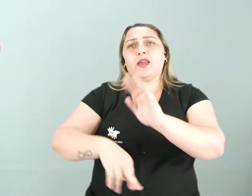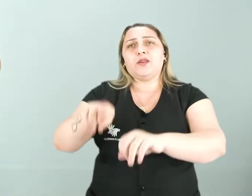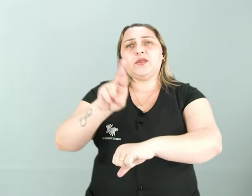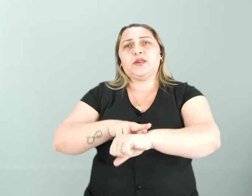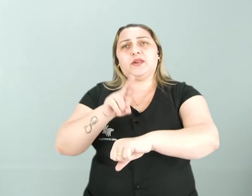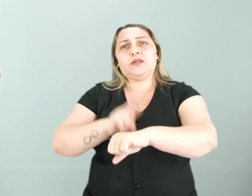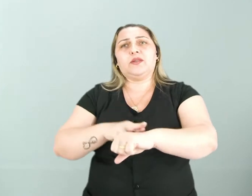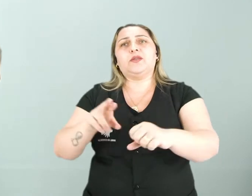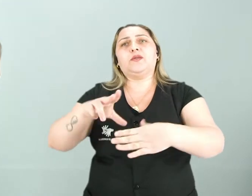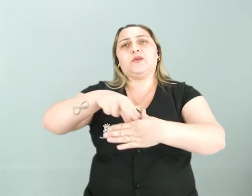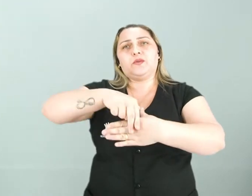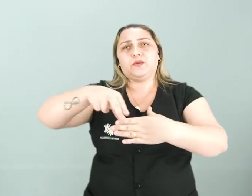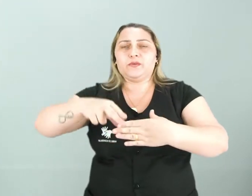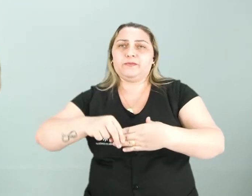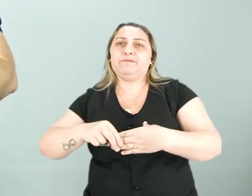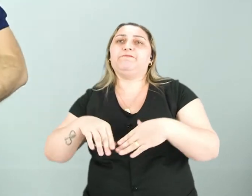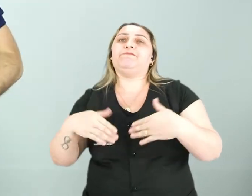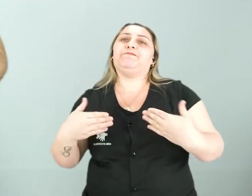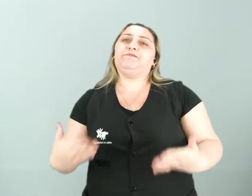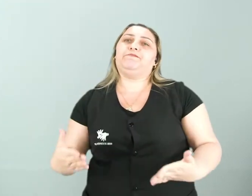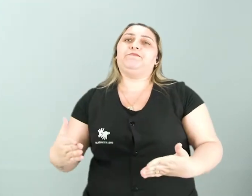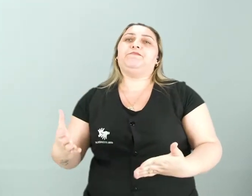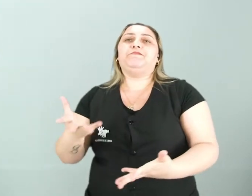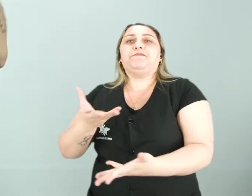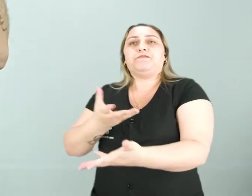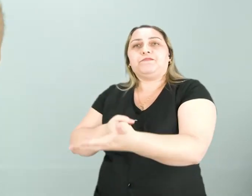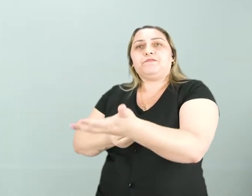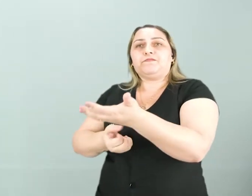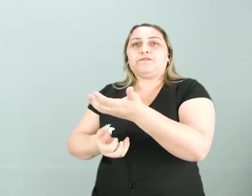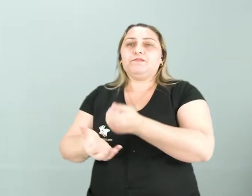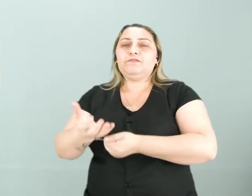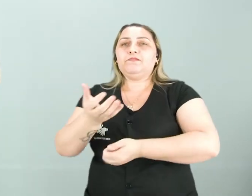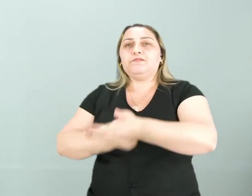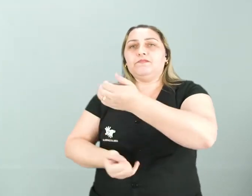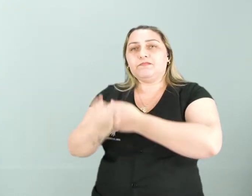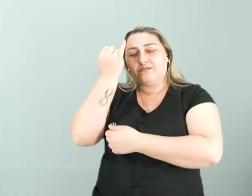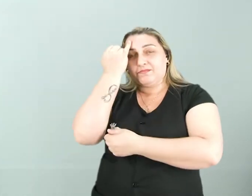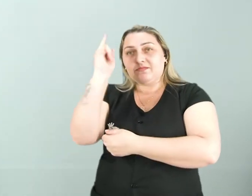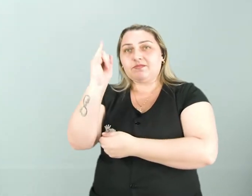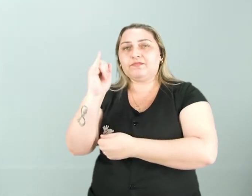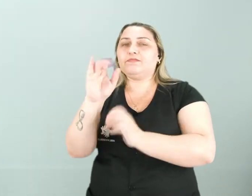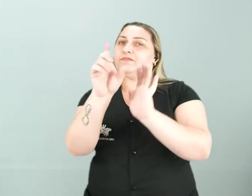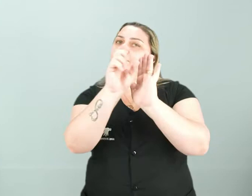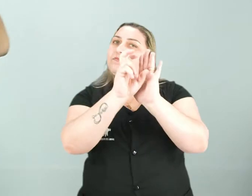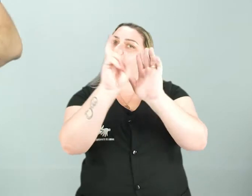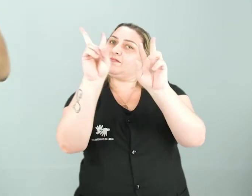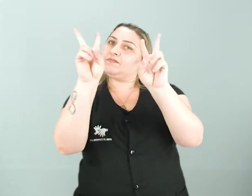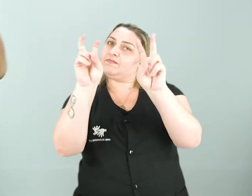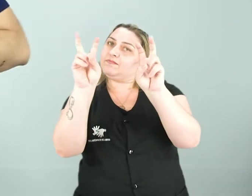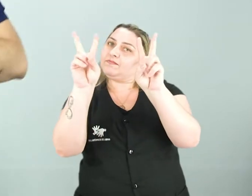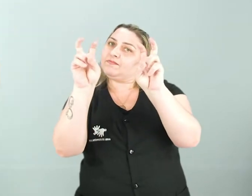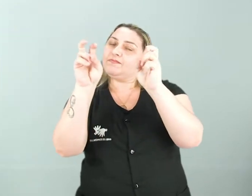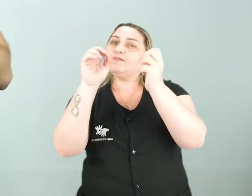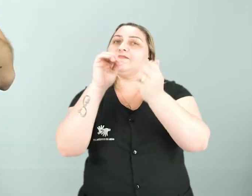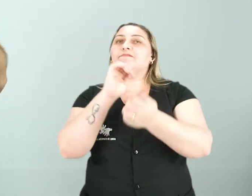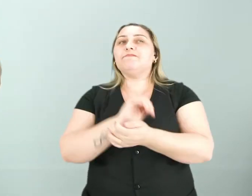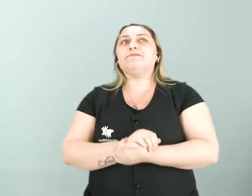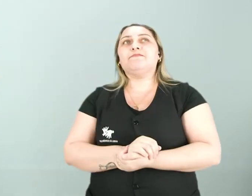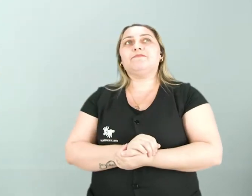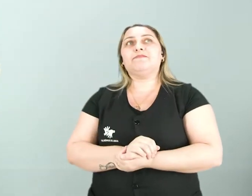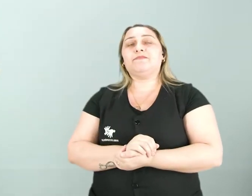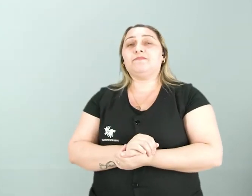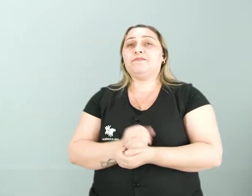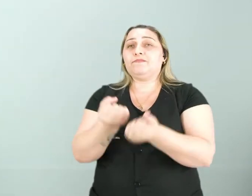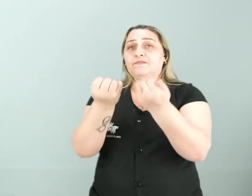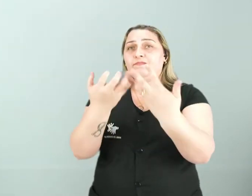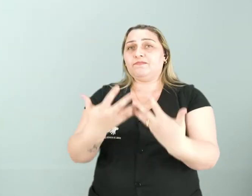rimado do cordel. Um vai puxando a outra e os assuntos vão sendo